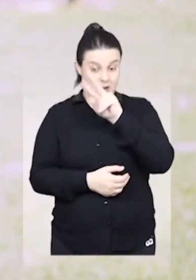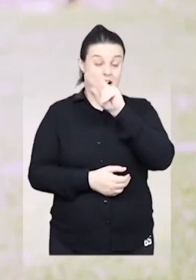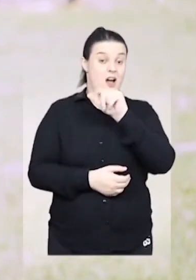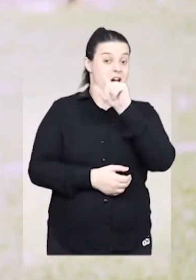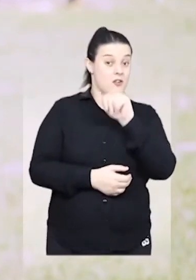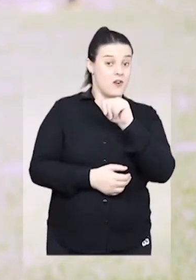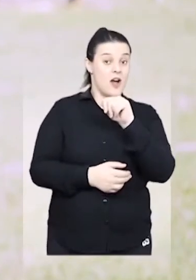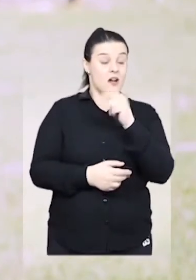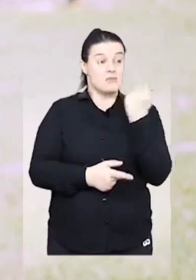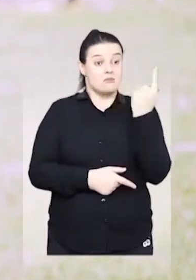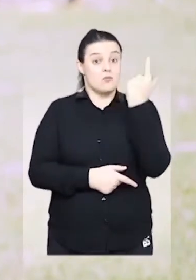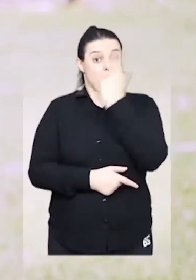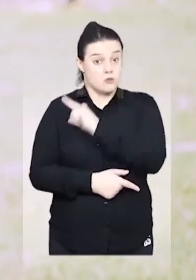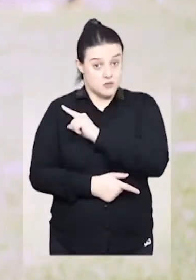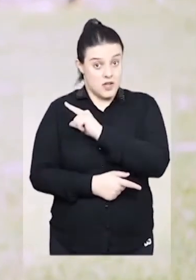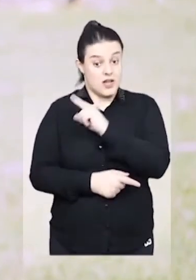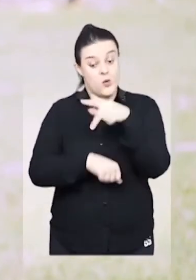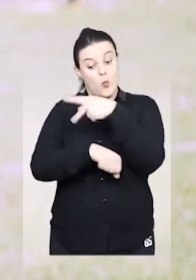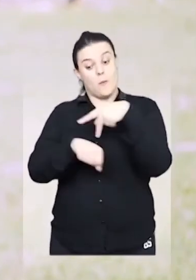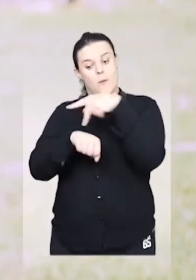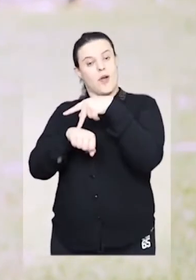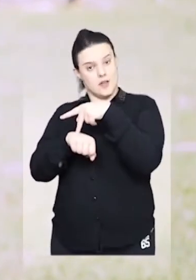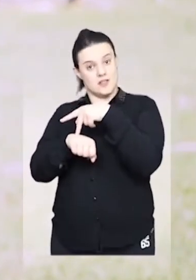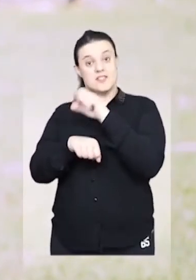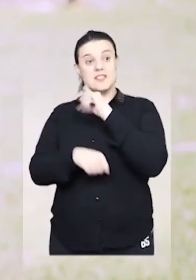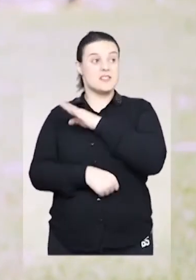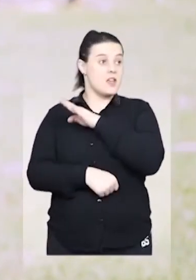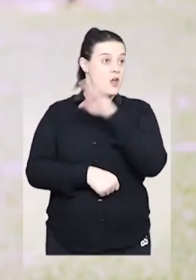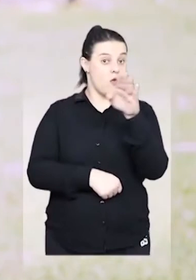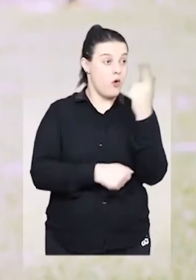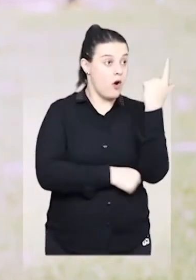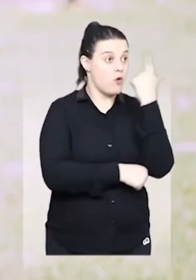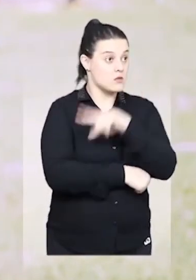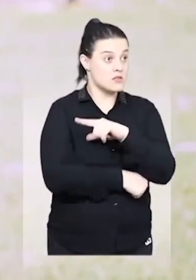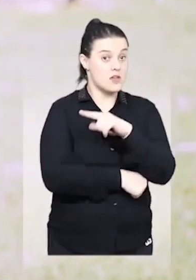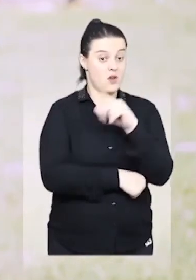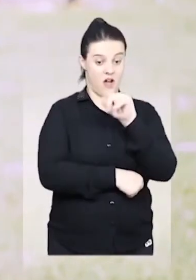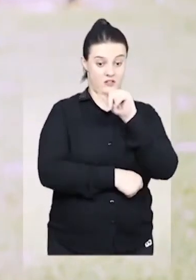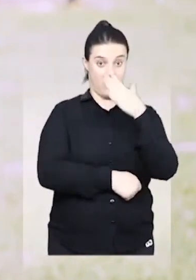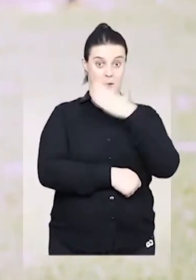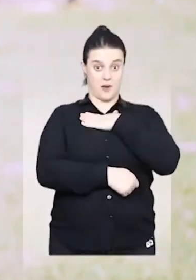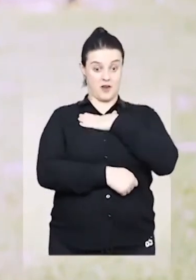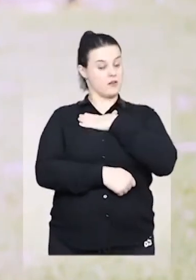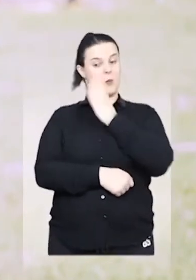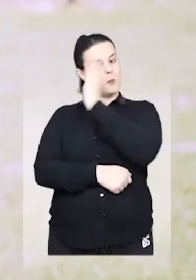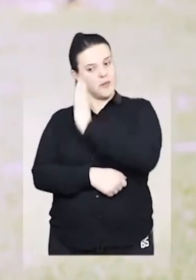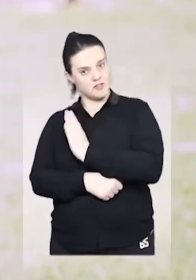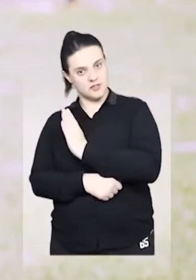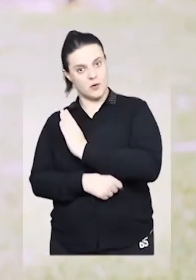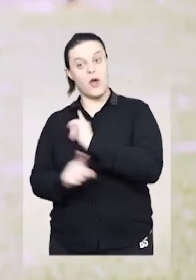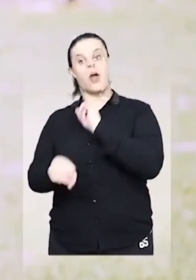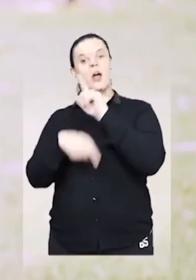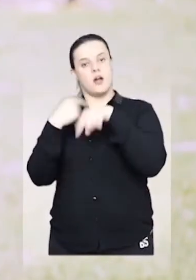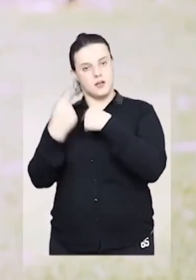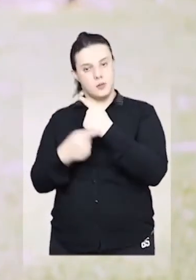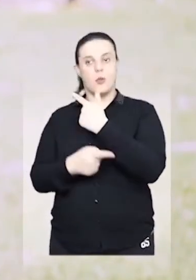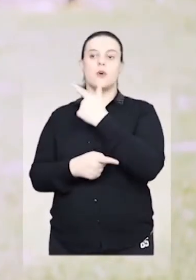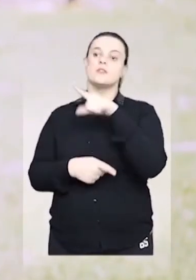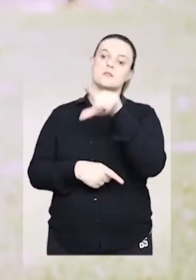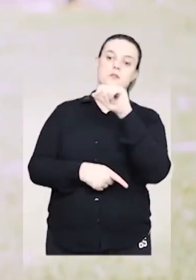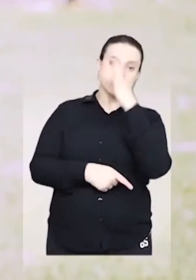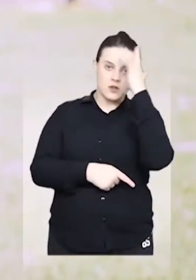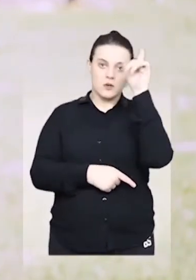é conquistada para o país. Então, se eu vou lá e conquisto a vaga, essa vaga não é minha. Ela é do Brasil e ela vai ser